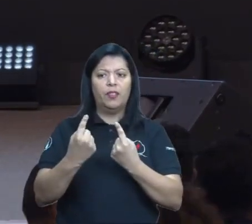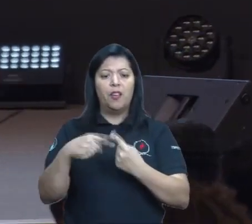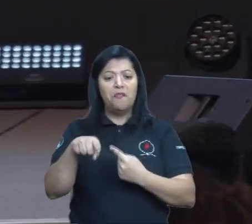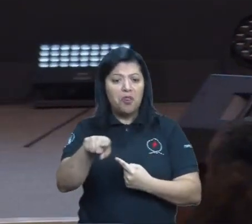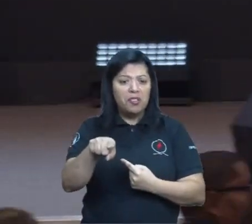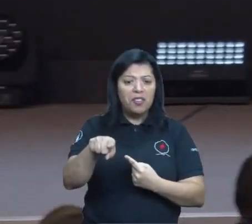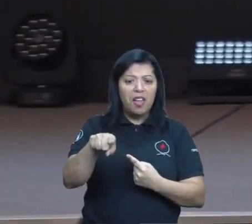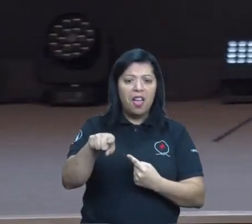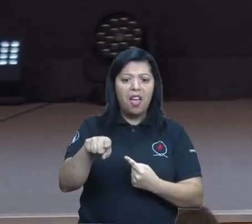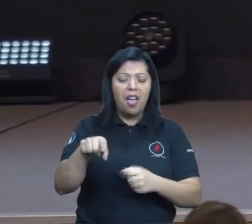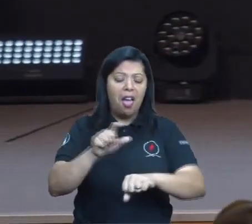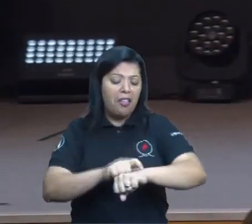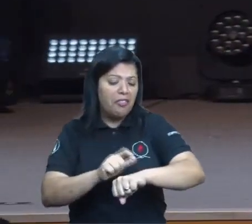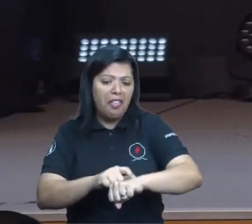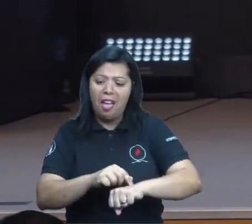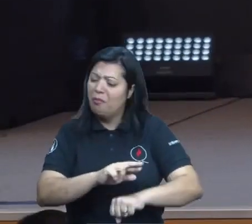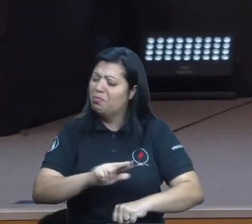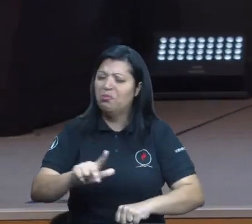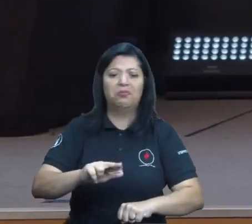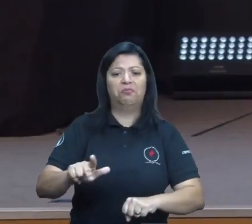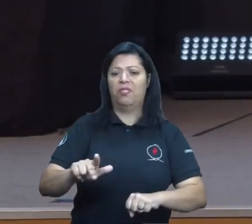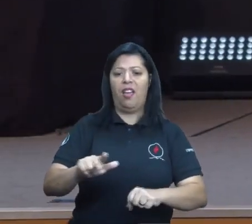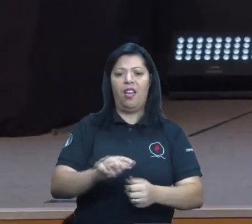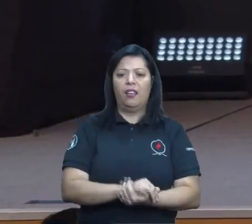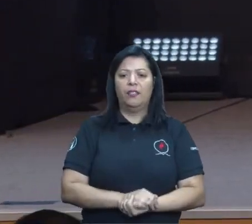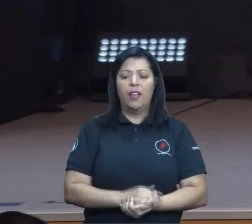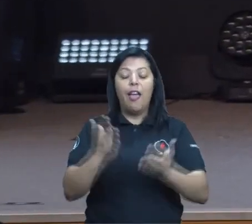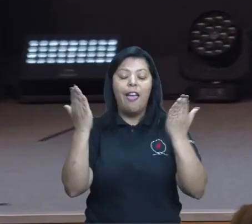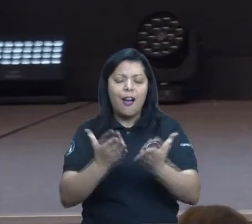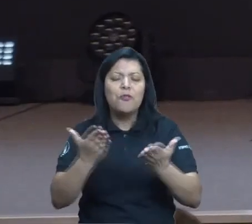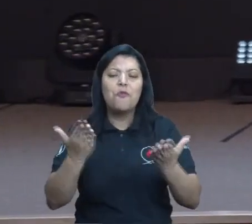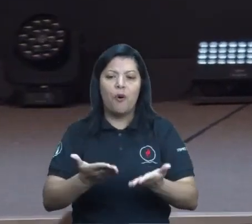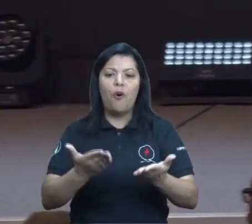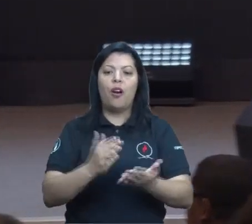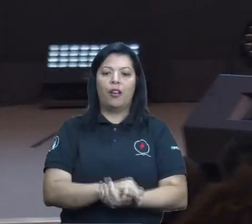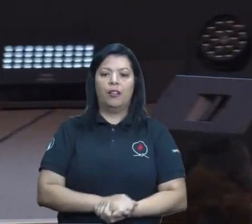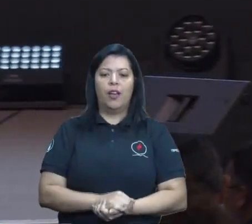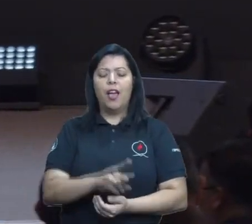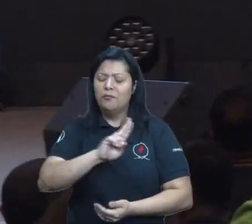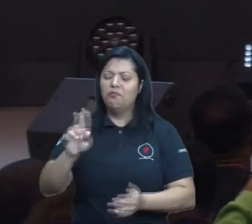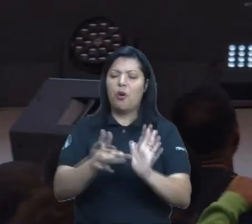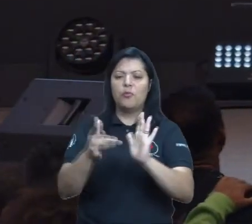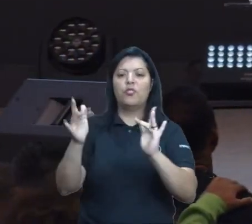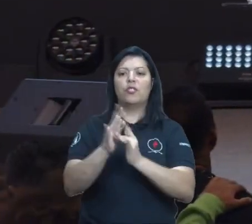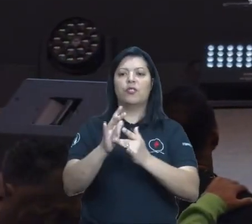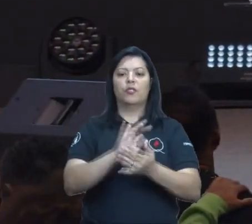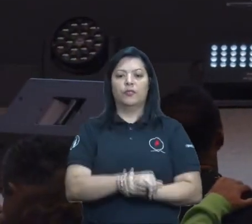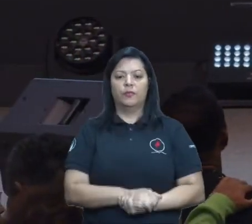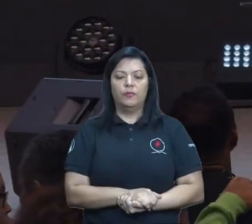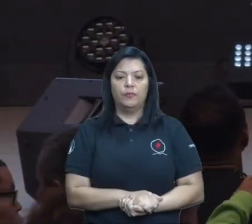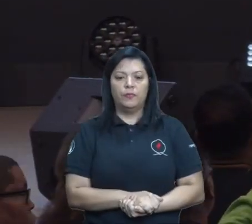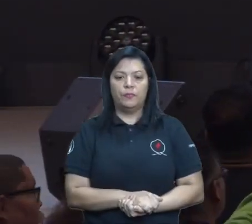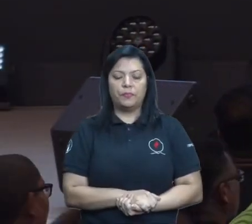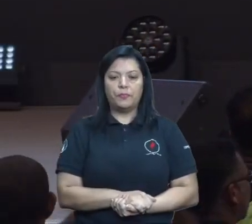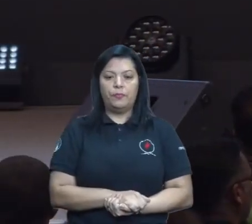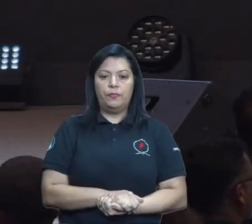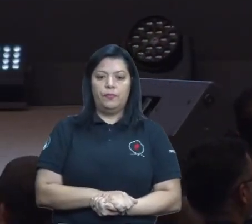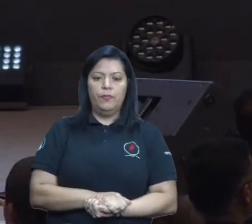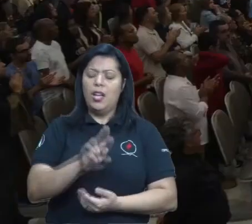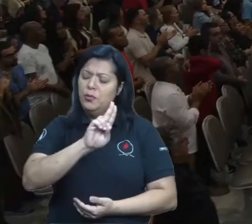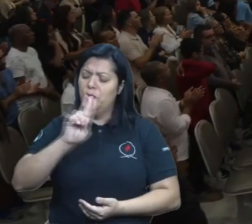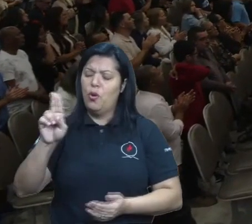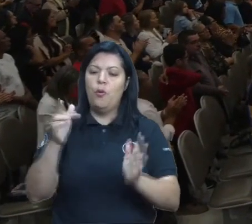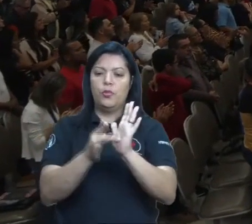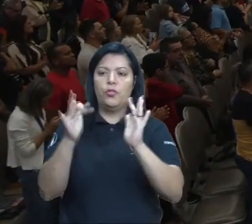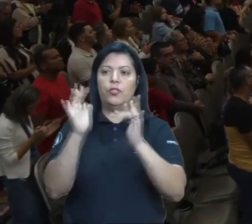mais quase tempo nenhum É agora É agora É agora É agora É agora em nome de Jesus em nome de Jesus em nome